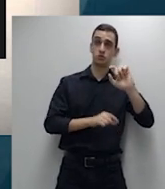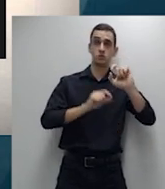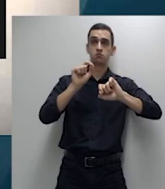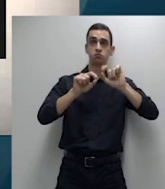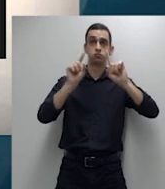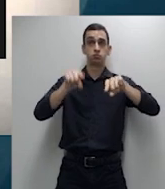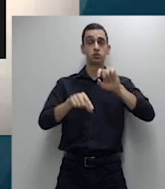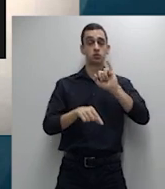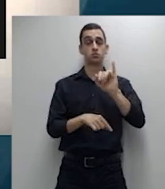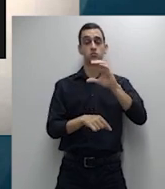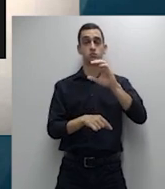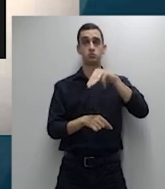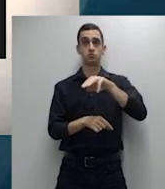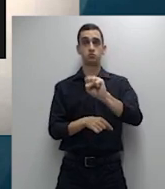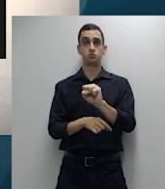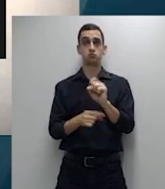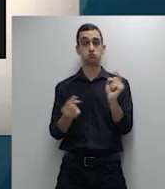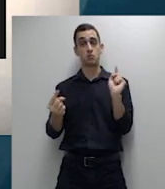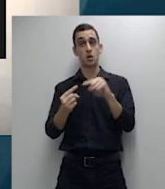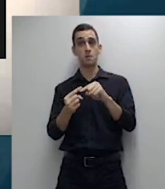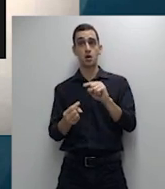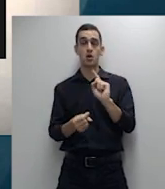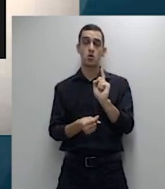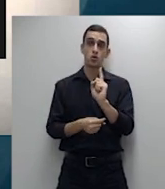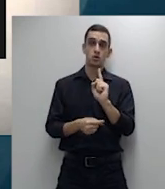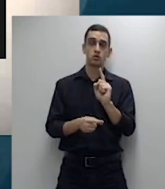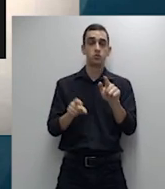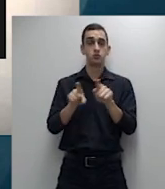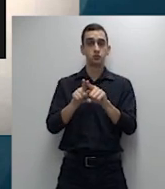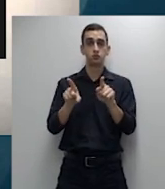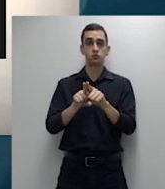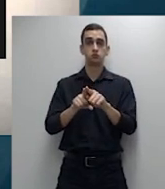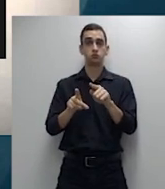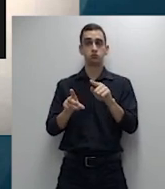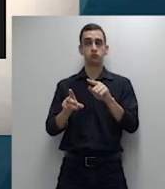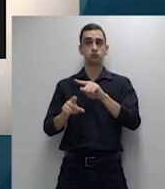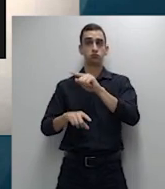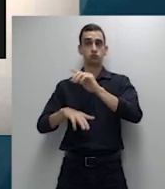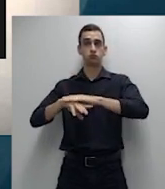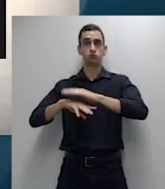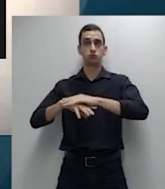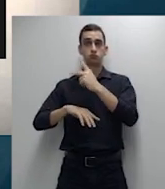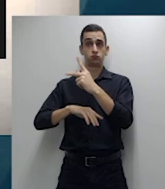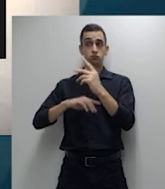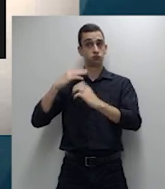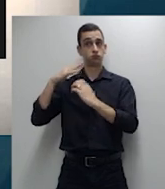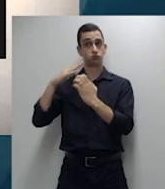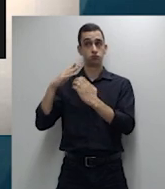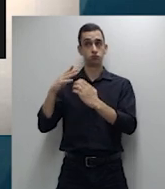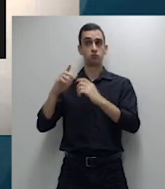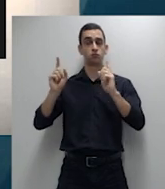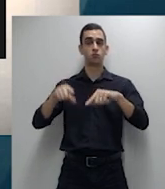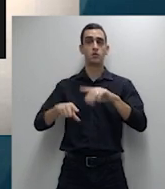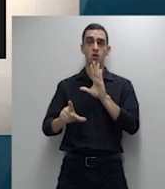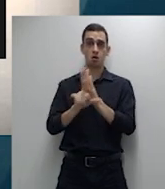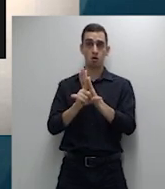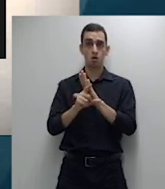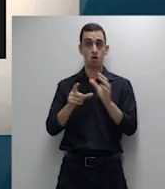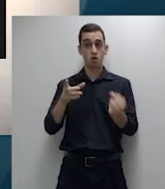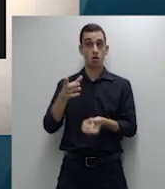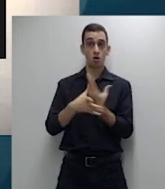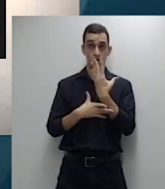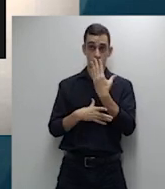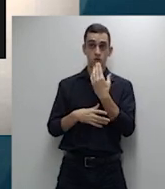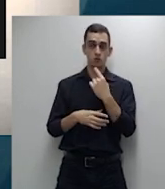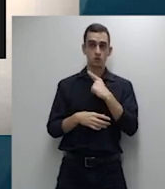Vamos admitir pode uma agência reguladora Federal criar não por lei como que é o